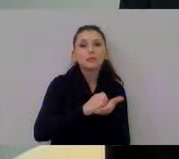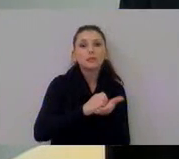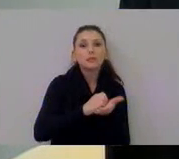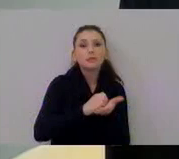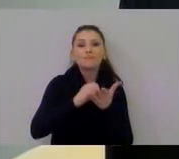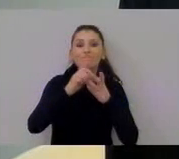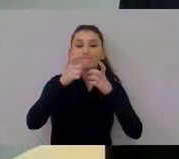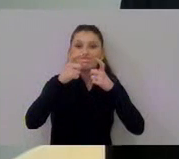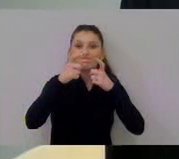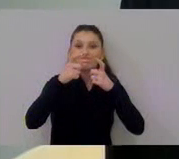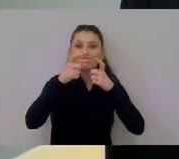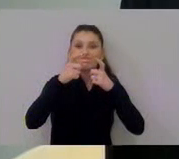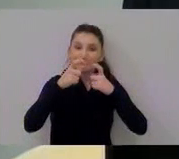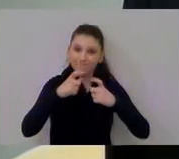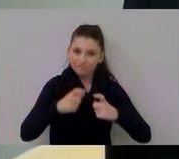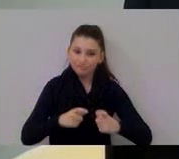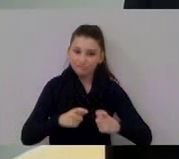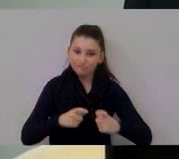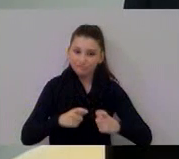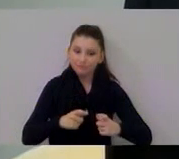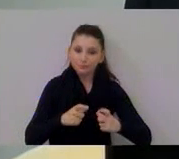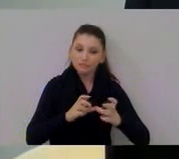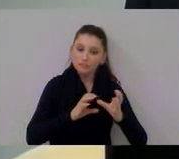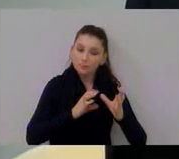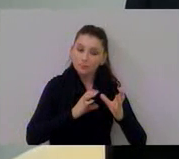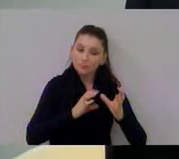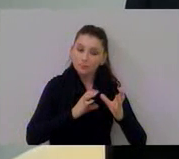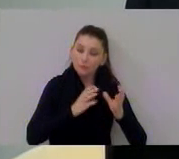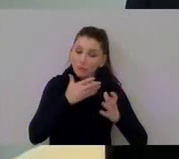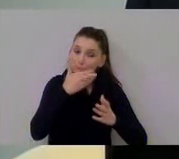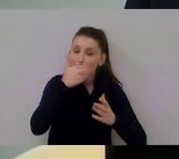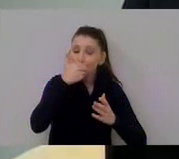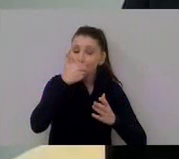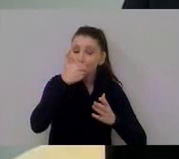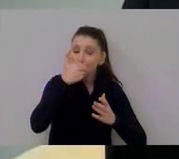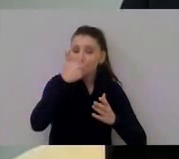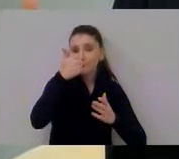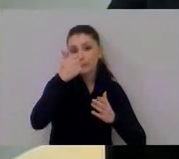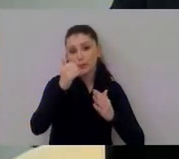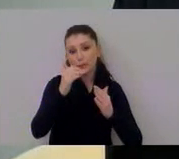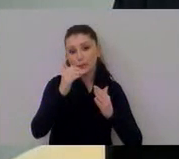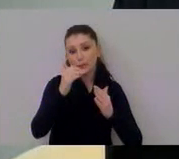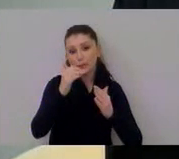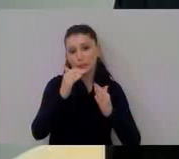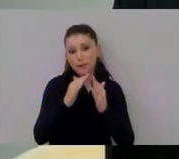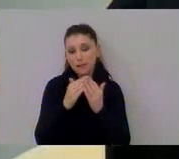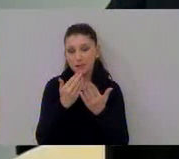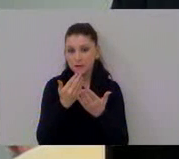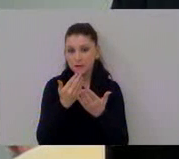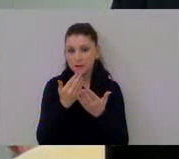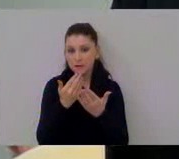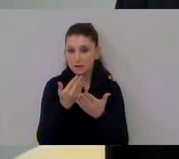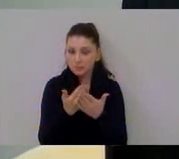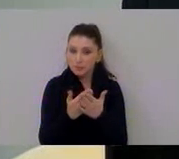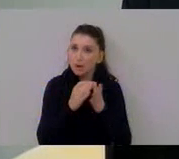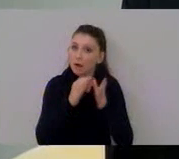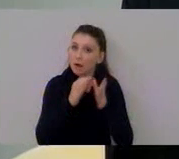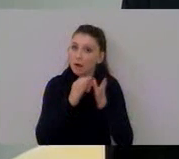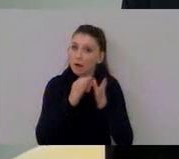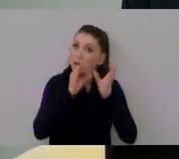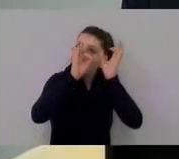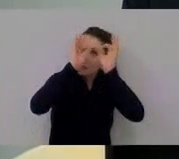que fizesse as melhoras naquela cobertura e melhorasse